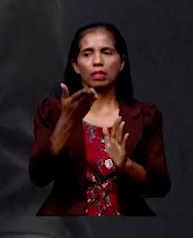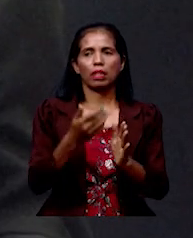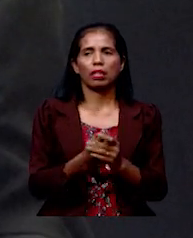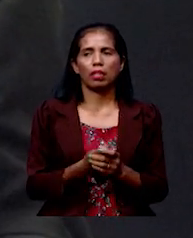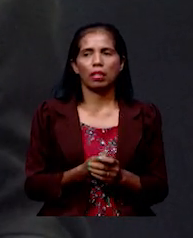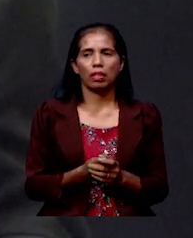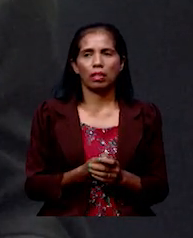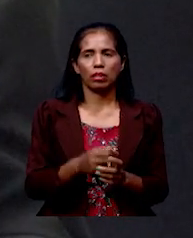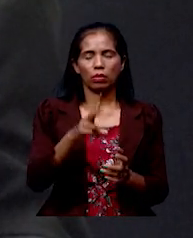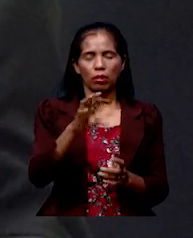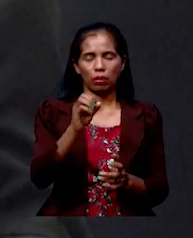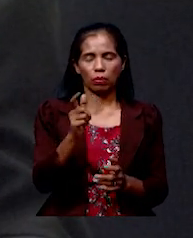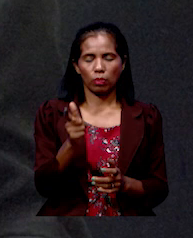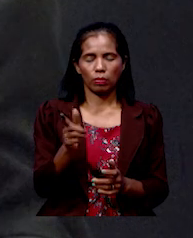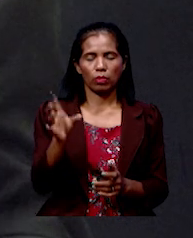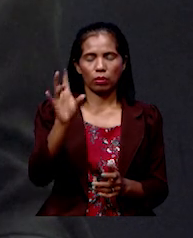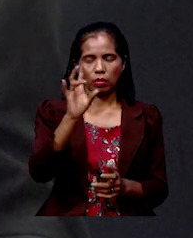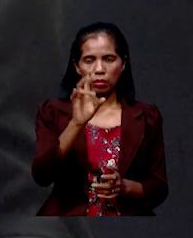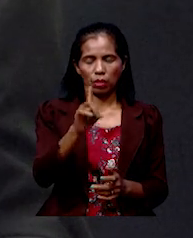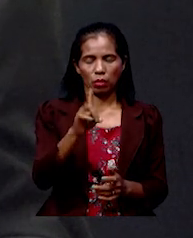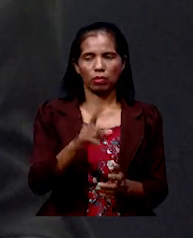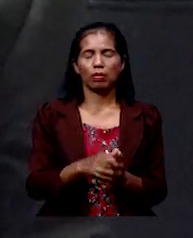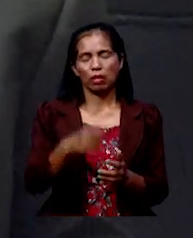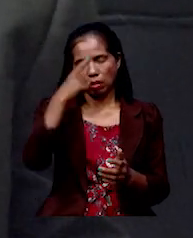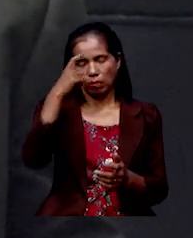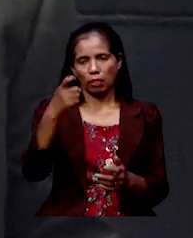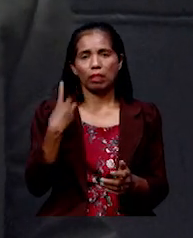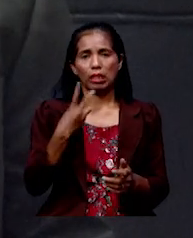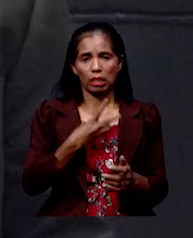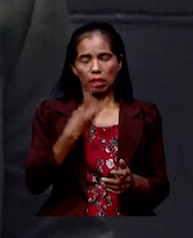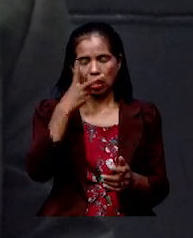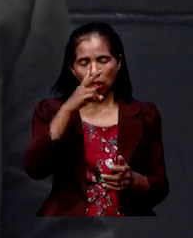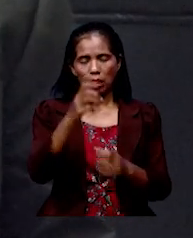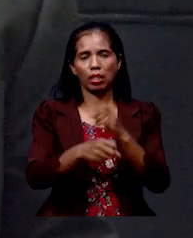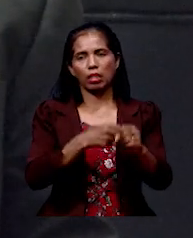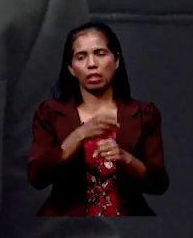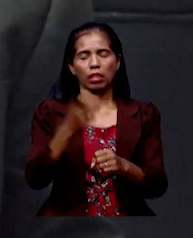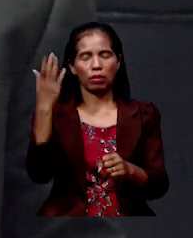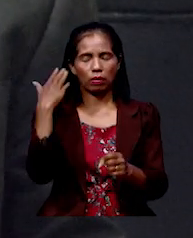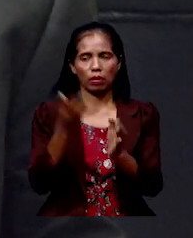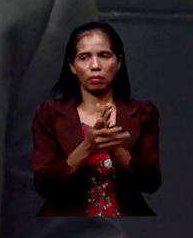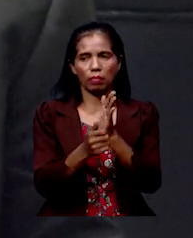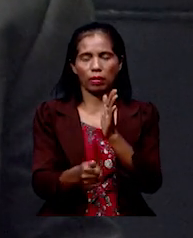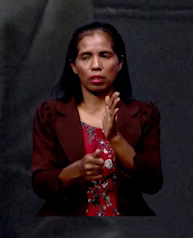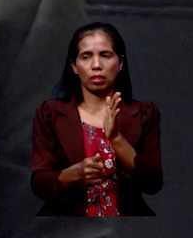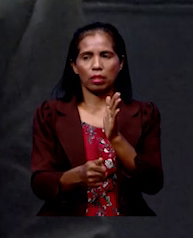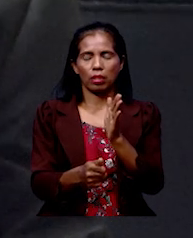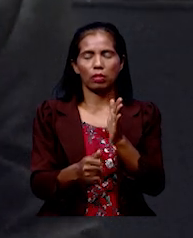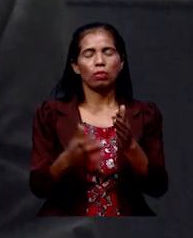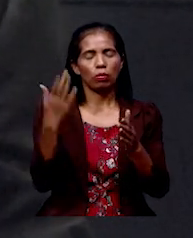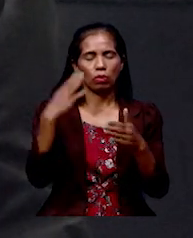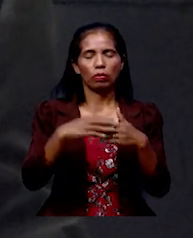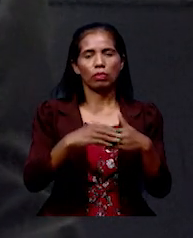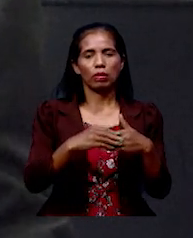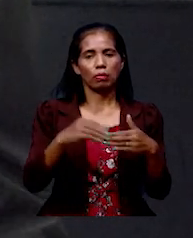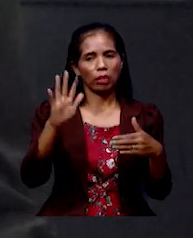em 2021. Portanto, também é uma que se está comparando o que a Tina Couto, bimoli 5 litros, $5, 50 centavos, agora né,